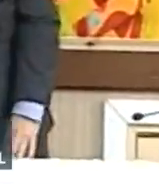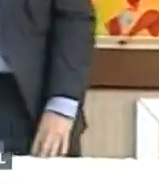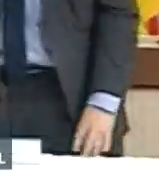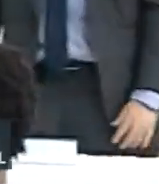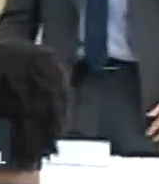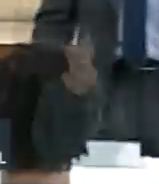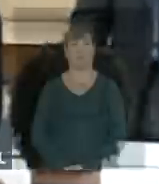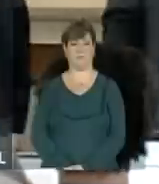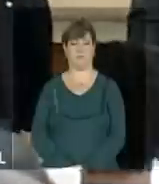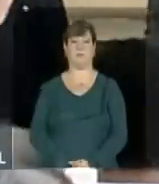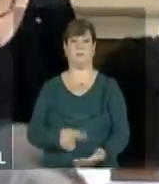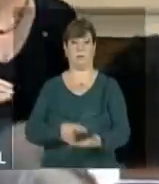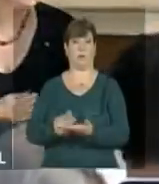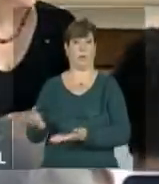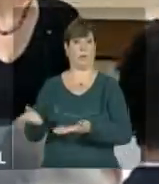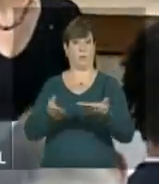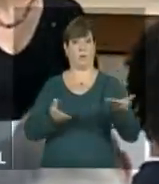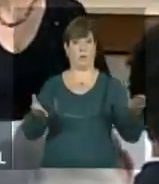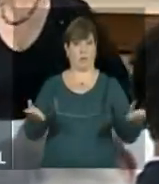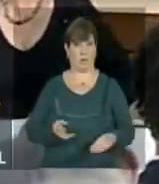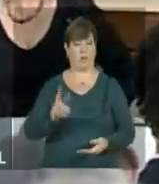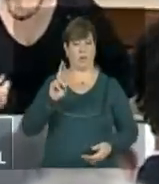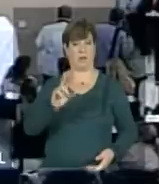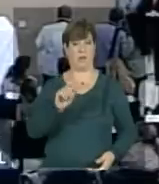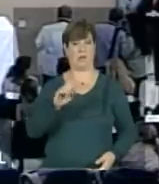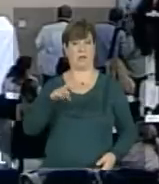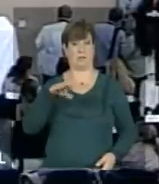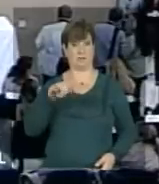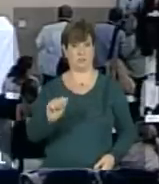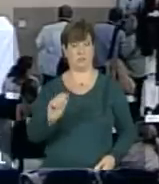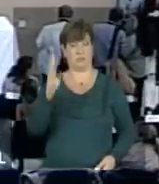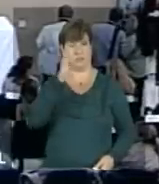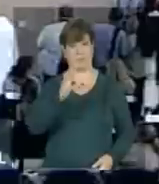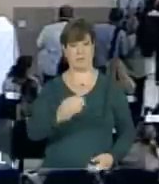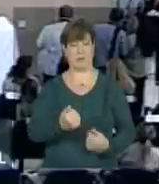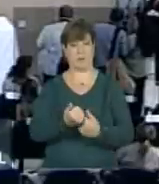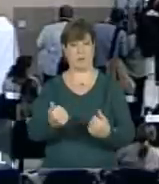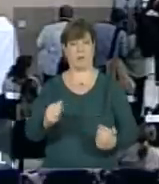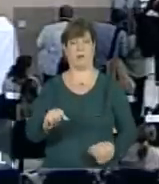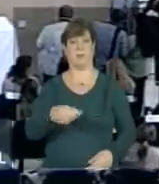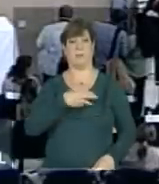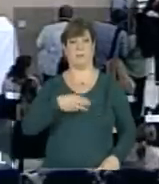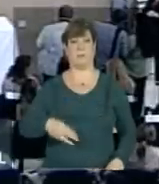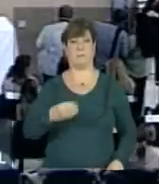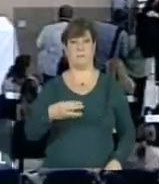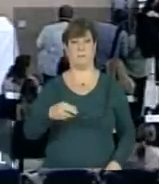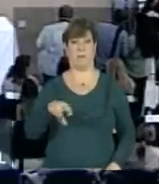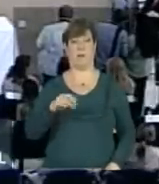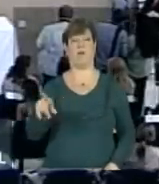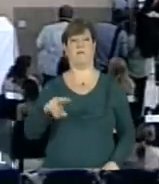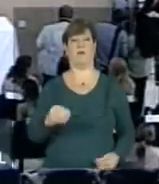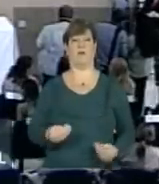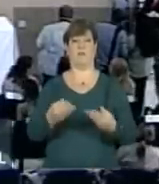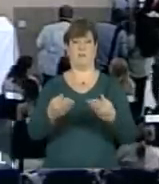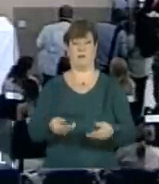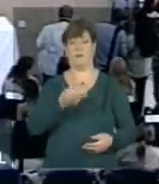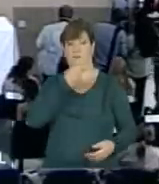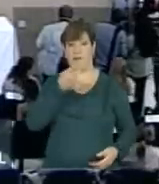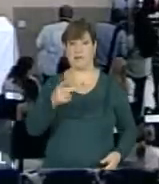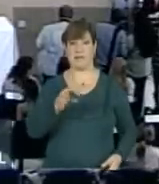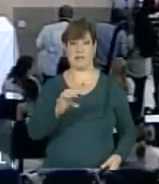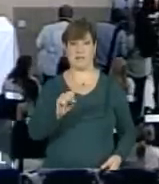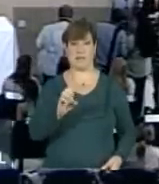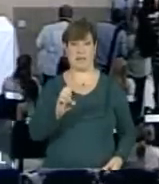Convidamos o representante da Agência Brasileira de Cooperação, ministro Marco Farani, que oferecerá visita técnica à equipe